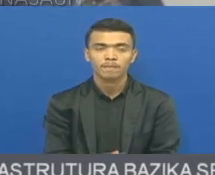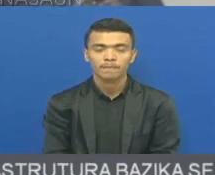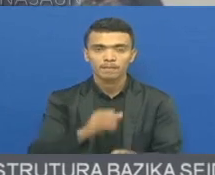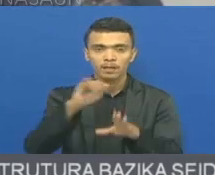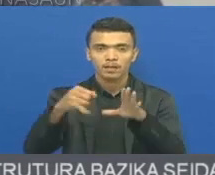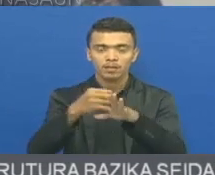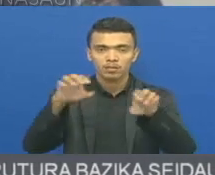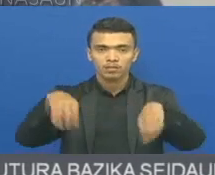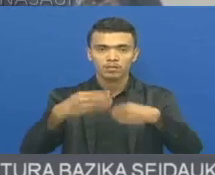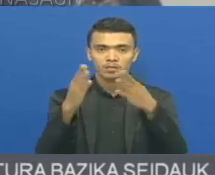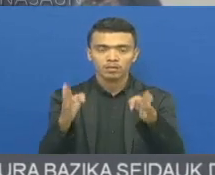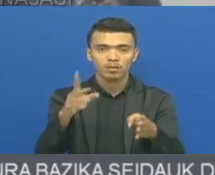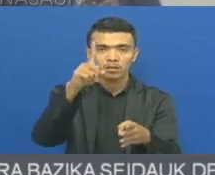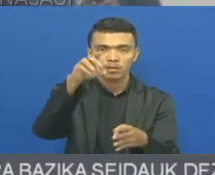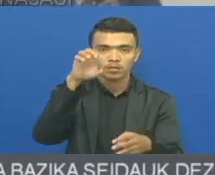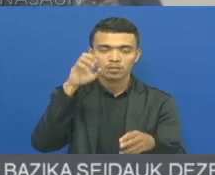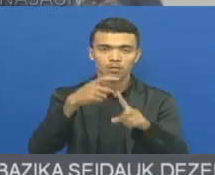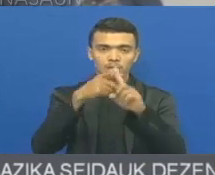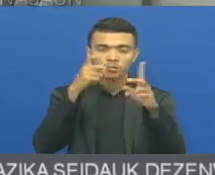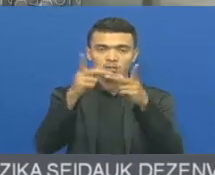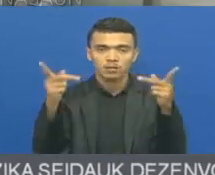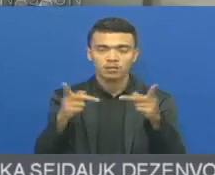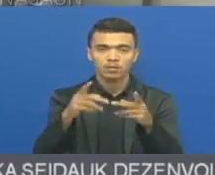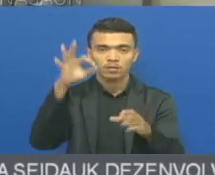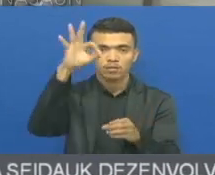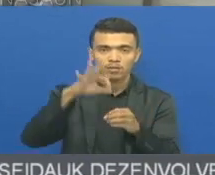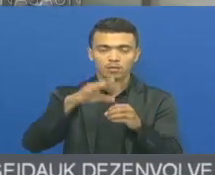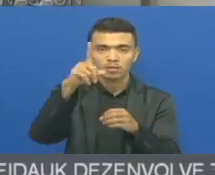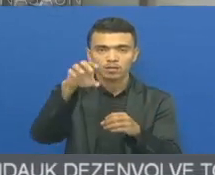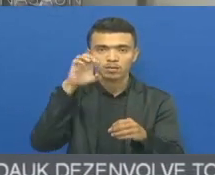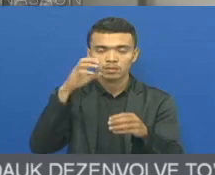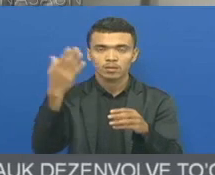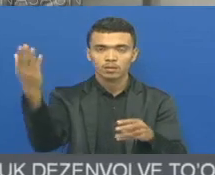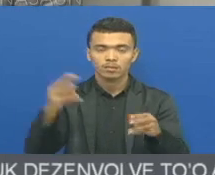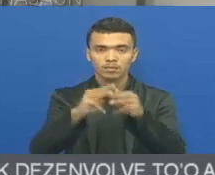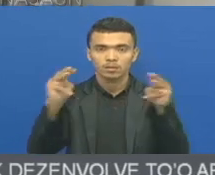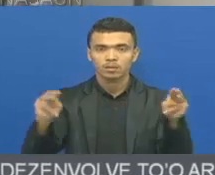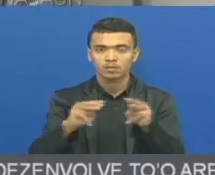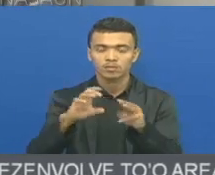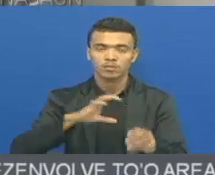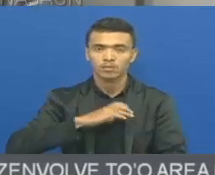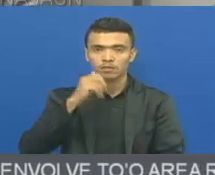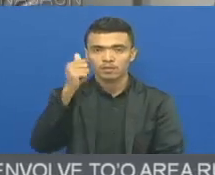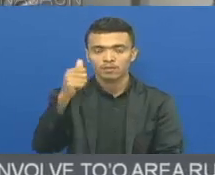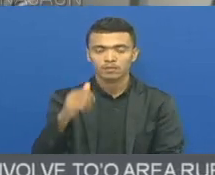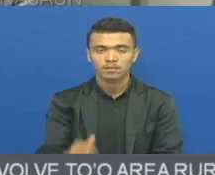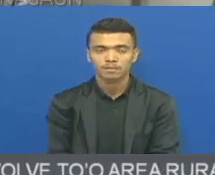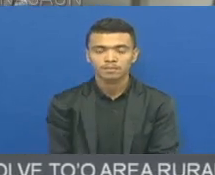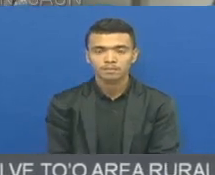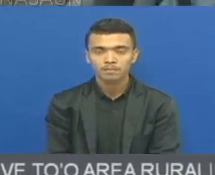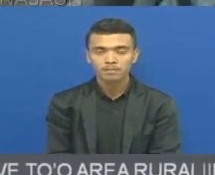inclui brigadista Atos Ida, o centro de votação Atos Ida e a município Cova Lima. José Cova Lima, Santiago Muniz,